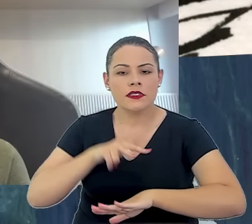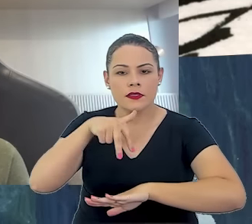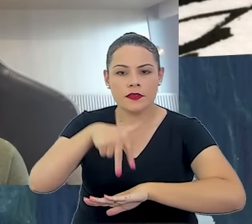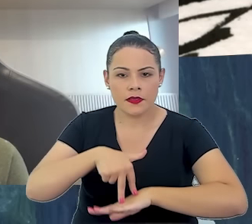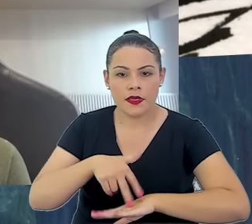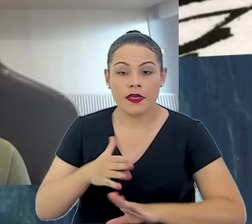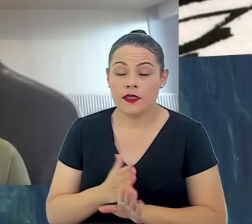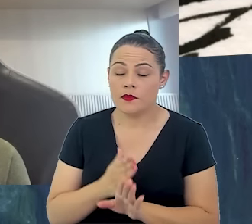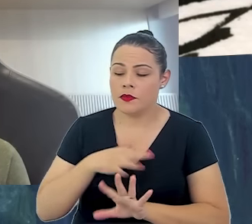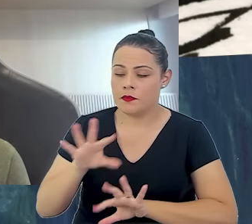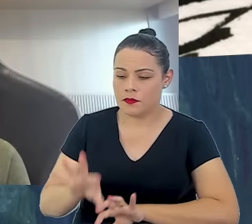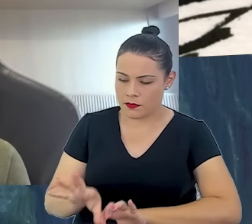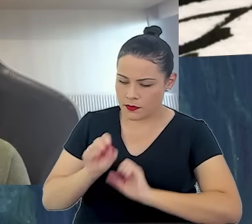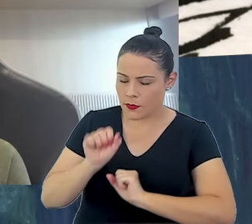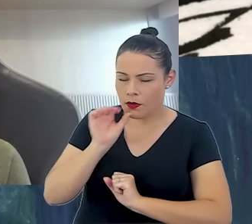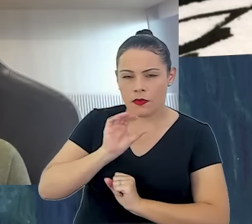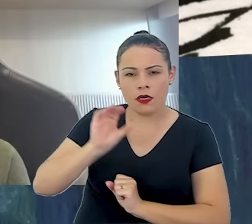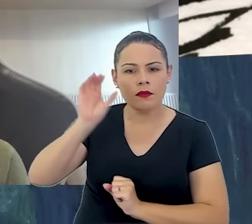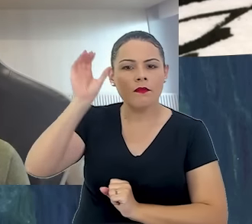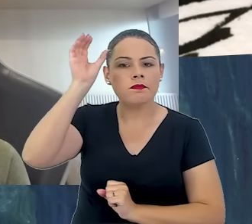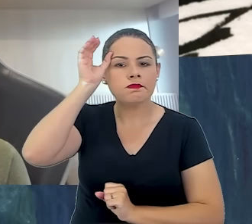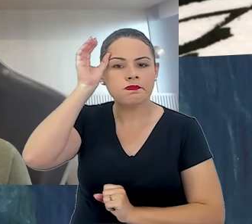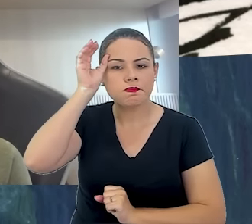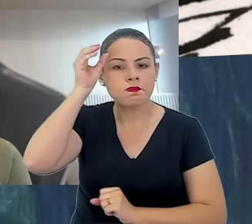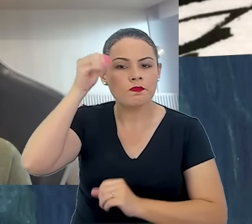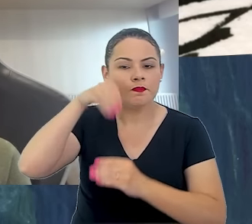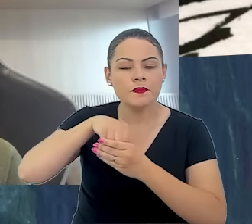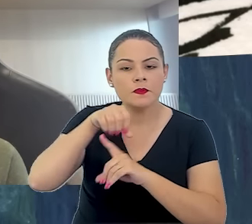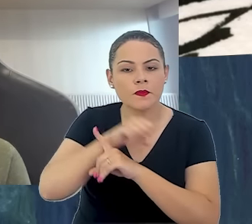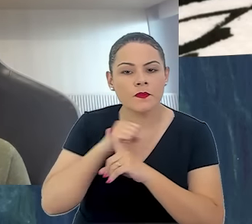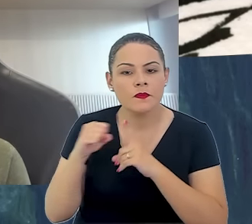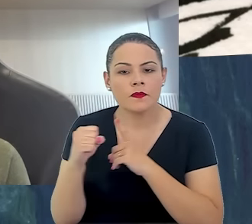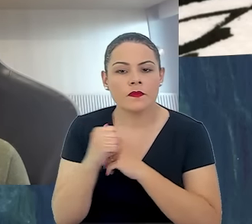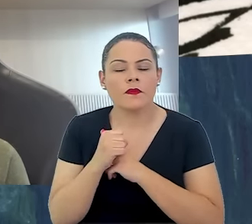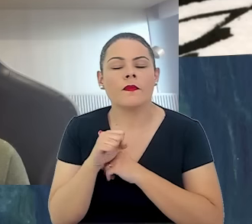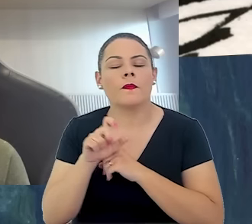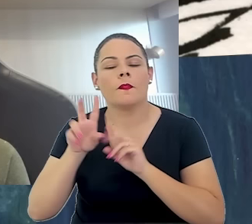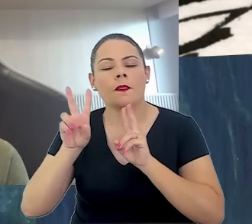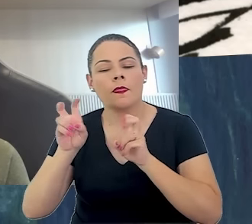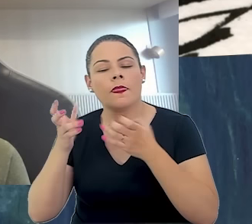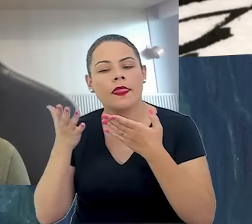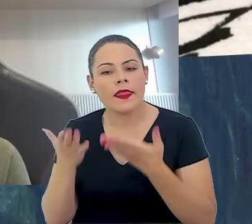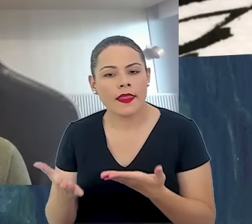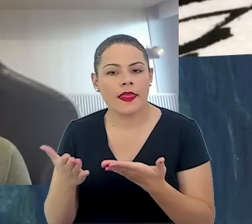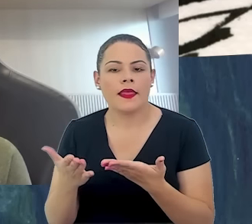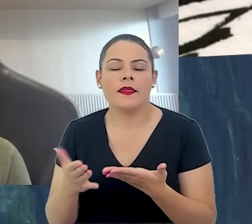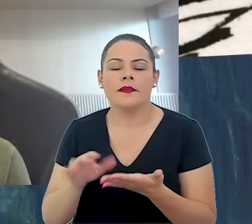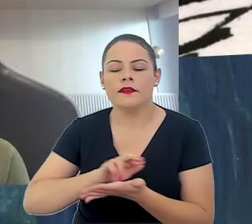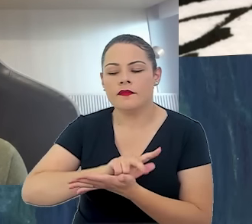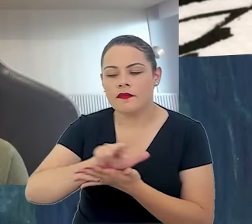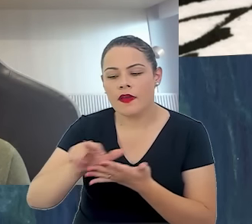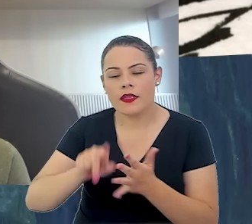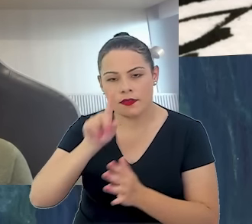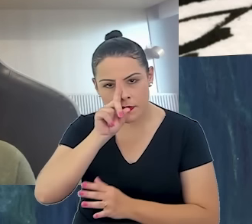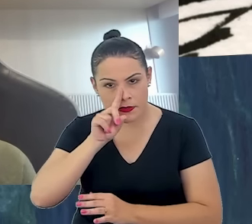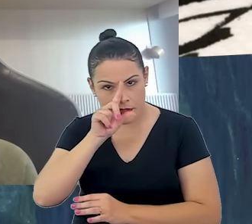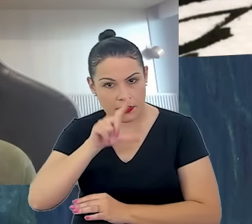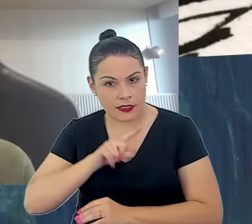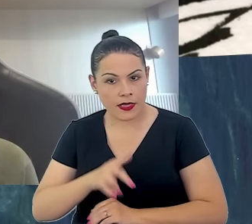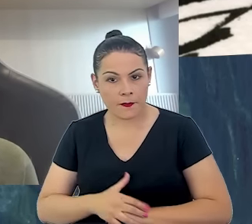uma uma tomada de consciência da sociedade sobre Eh esses Eh esses riscos